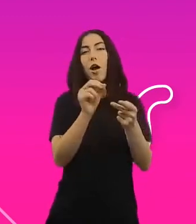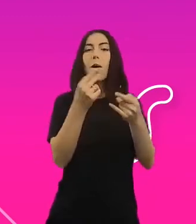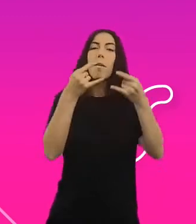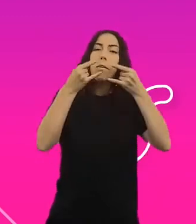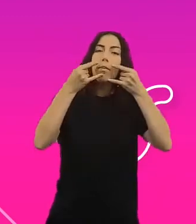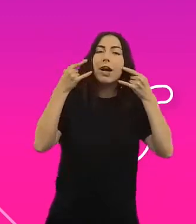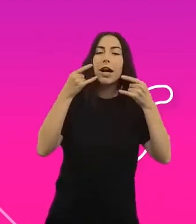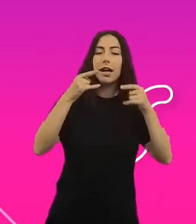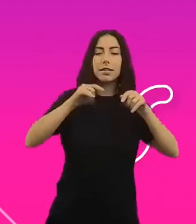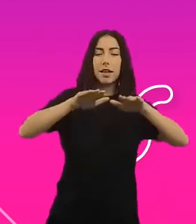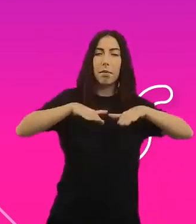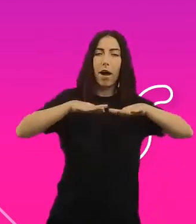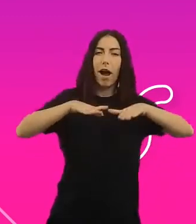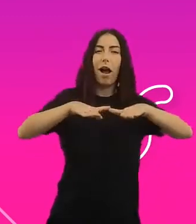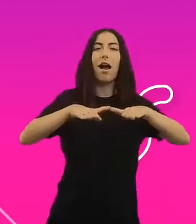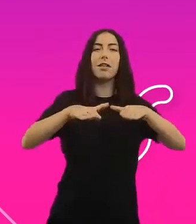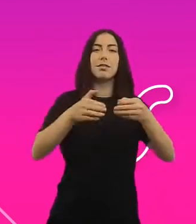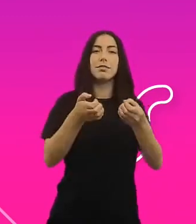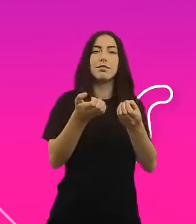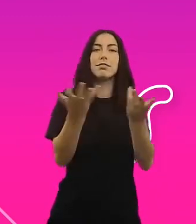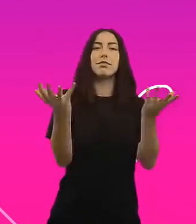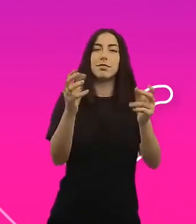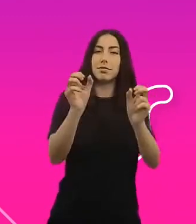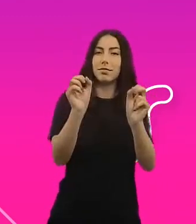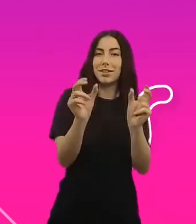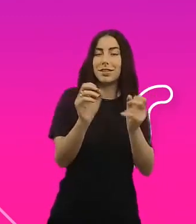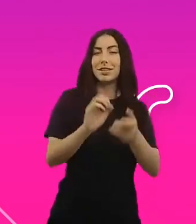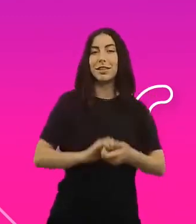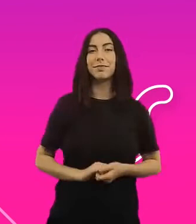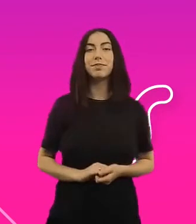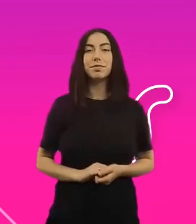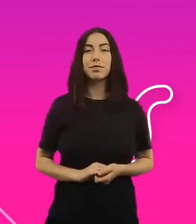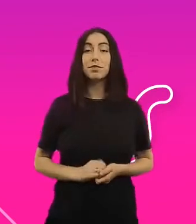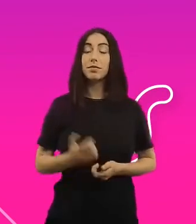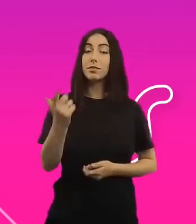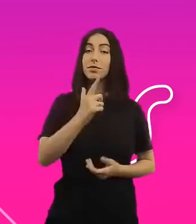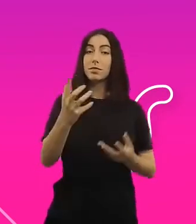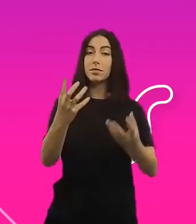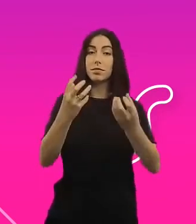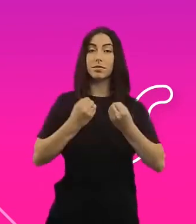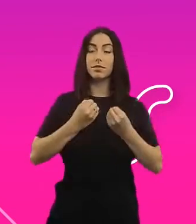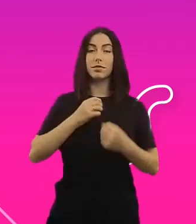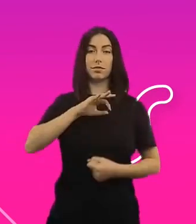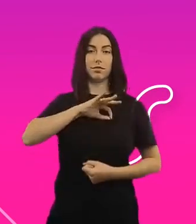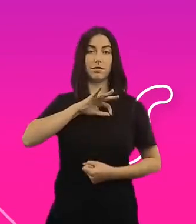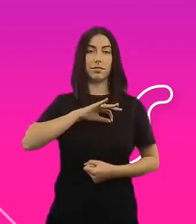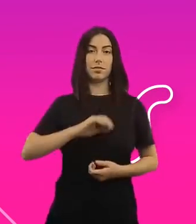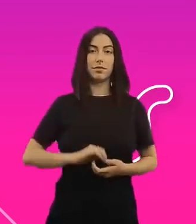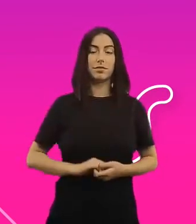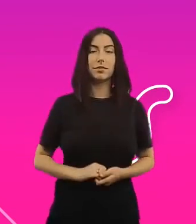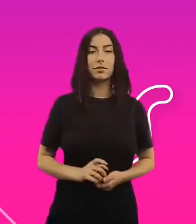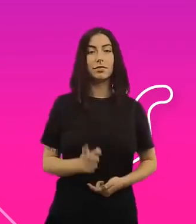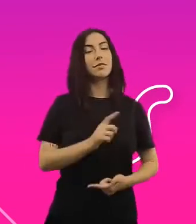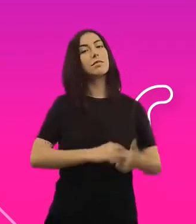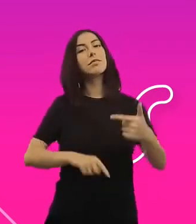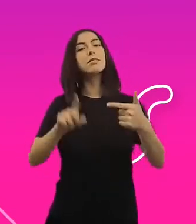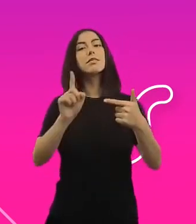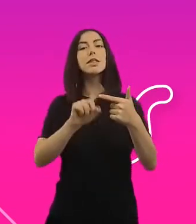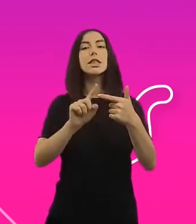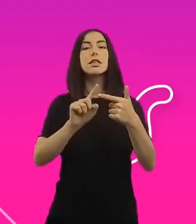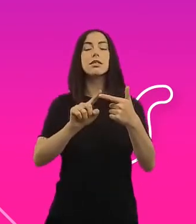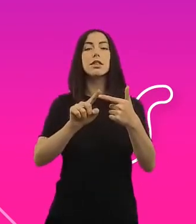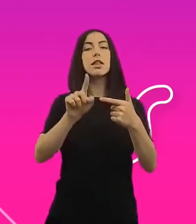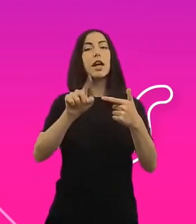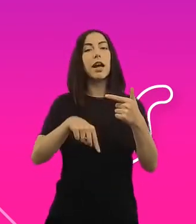aprendizado, ele é um canal que já vem de um programa que a gente já tem, que é o Capacitar, então a gente chama ele de Capacitar